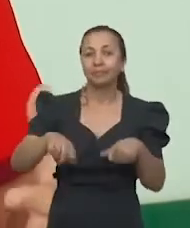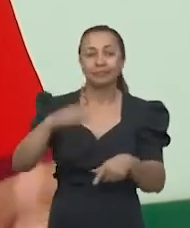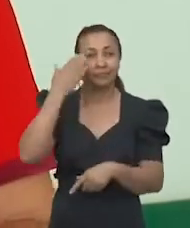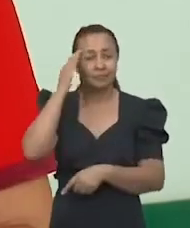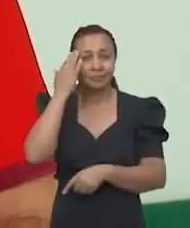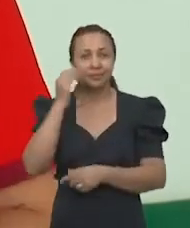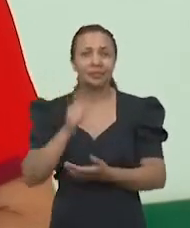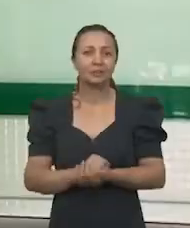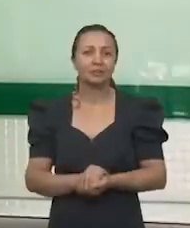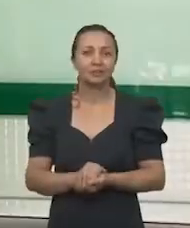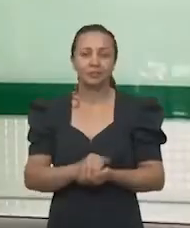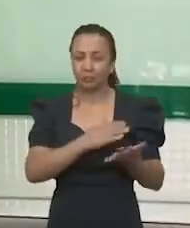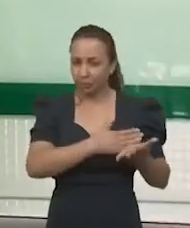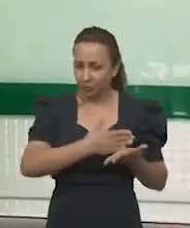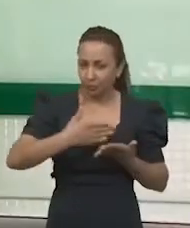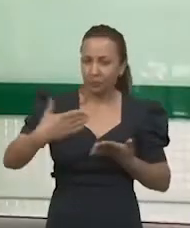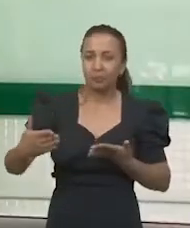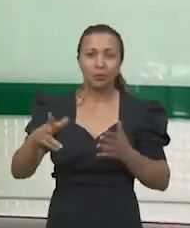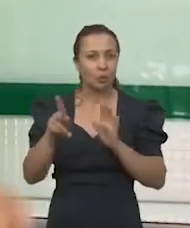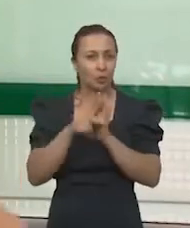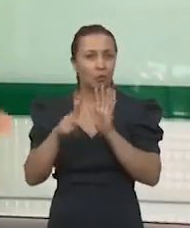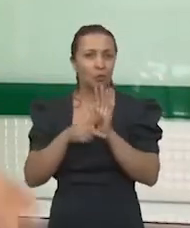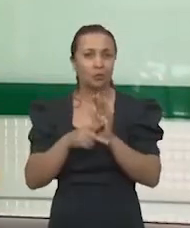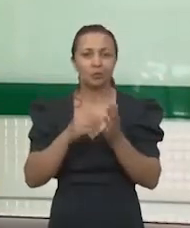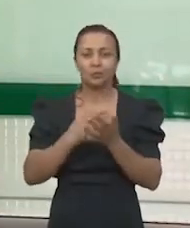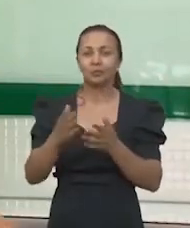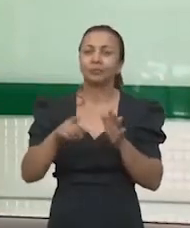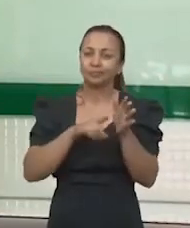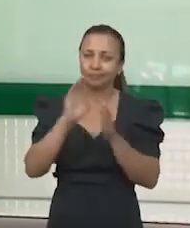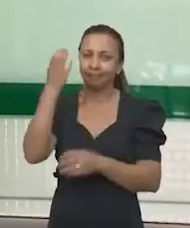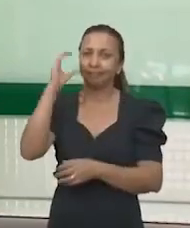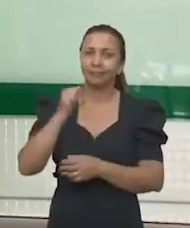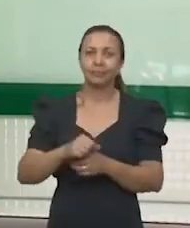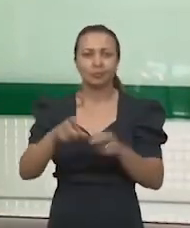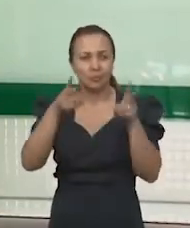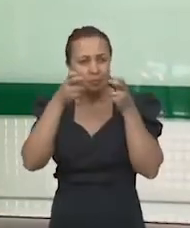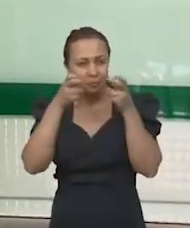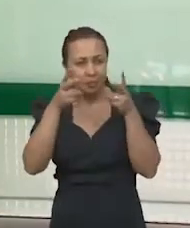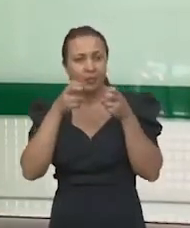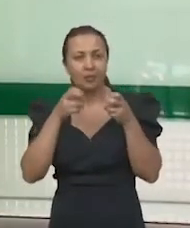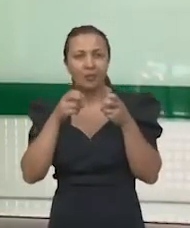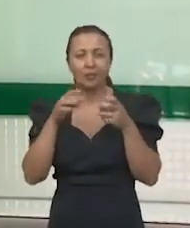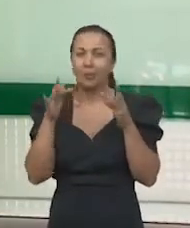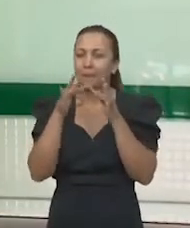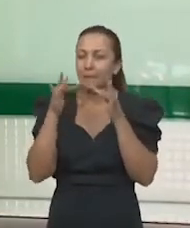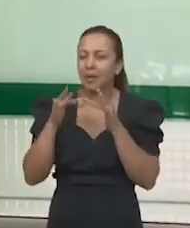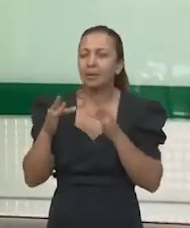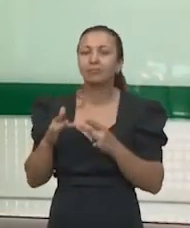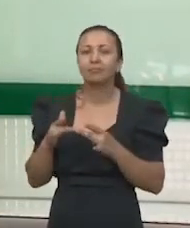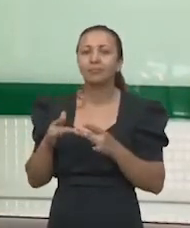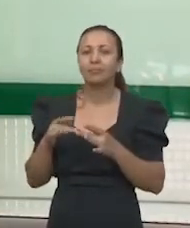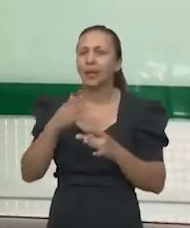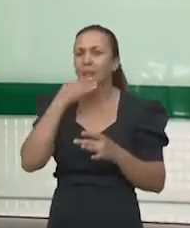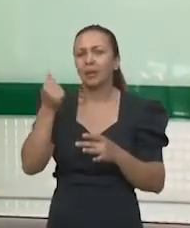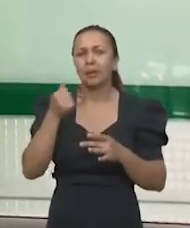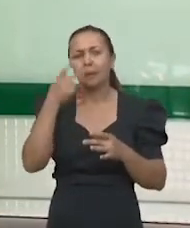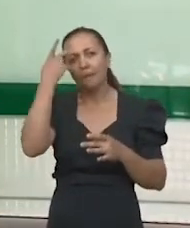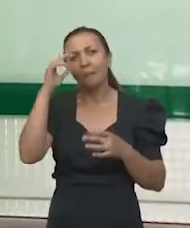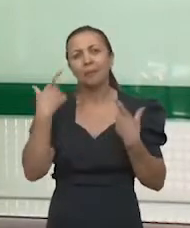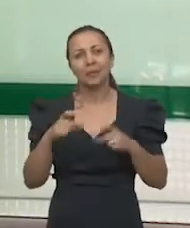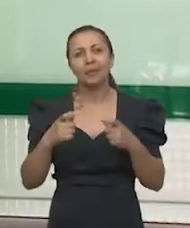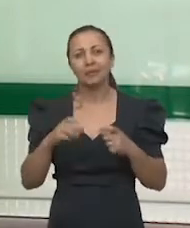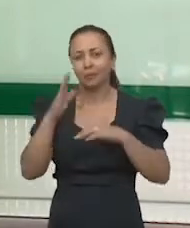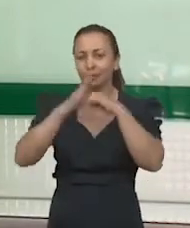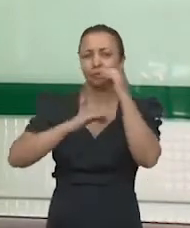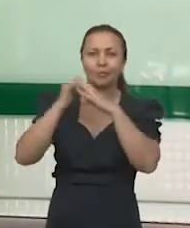como é compreender o assunto. A partir desse projeto de iniciação científica, eu pude perceber quais são as minhas afinidades, para onde